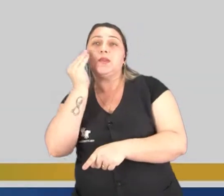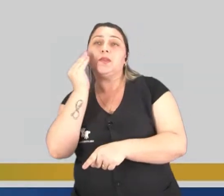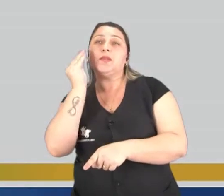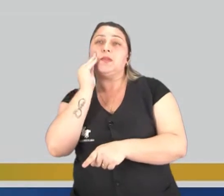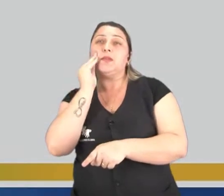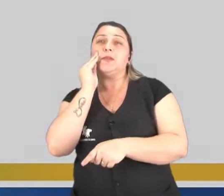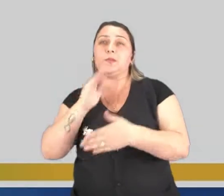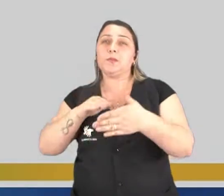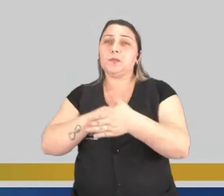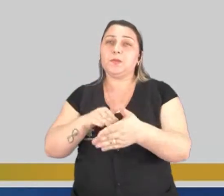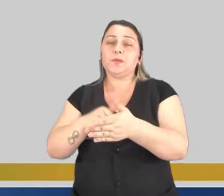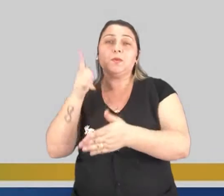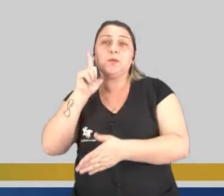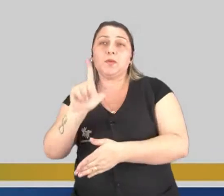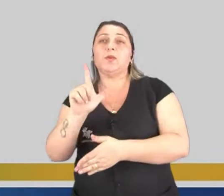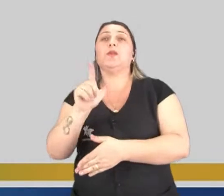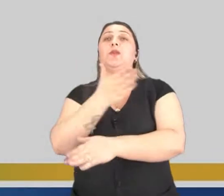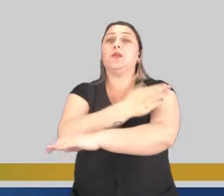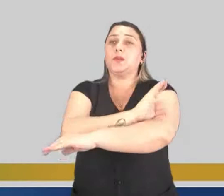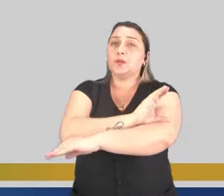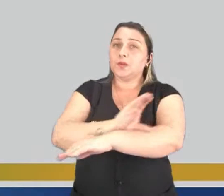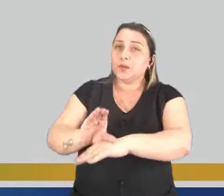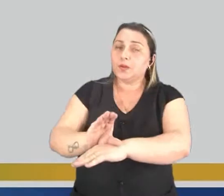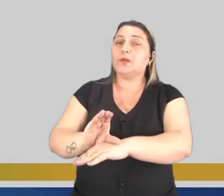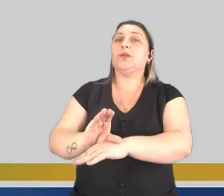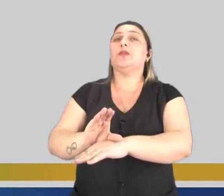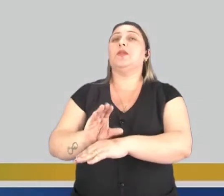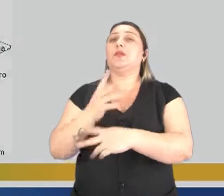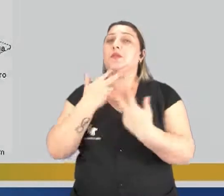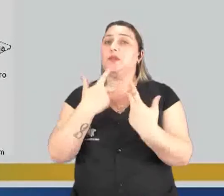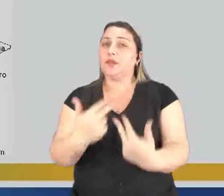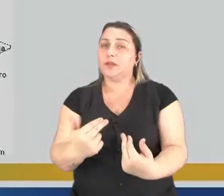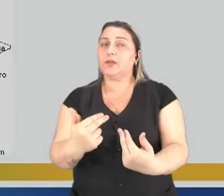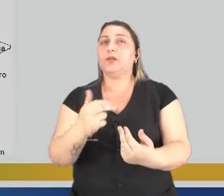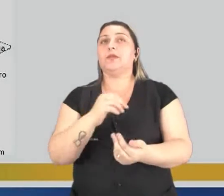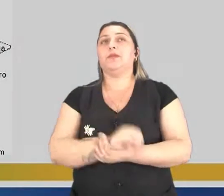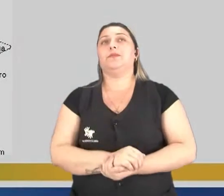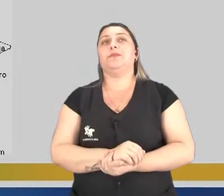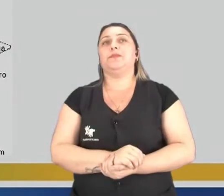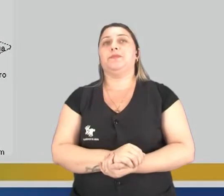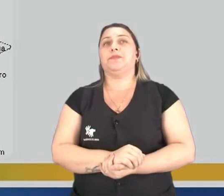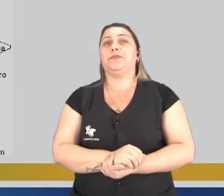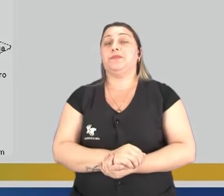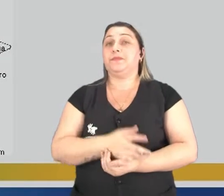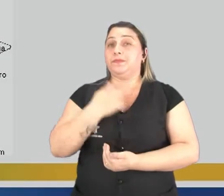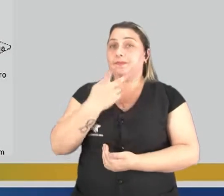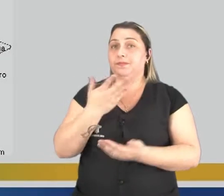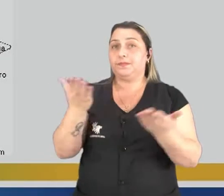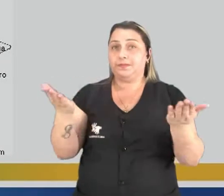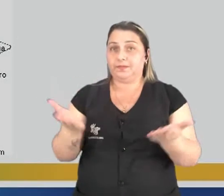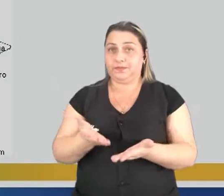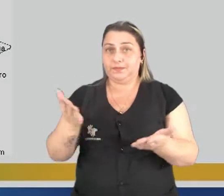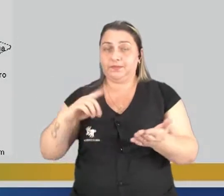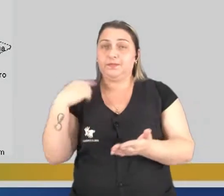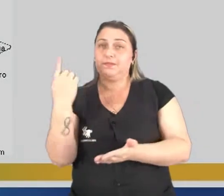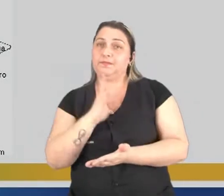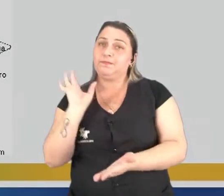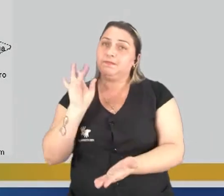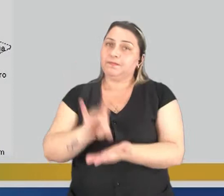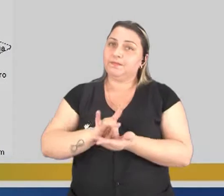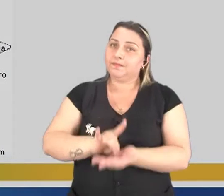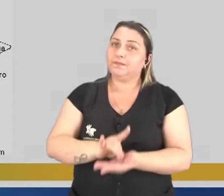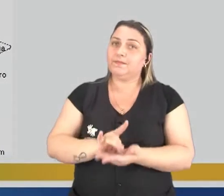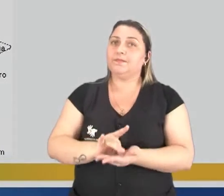resistência, de manter a cultura viva, as tradições, a língua, tudo mais. Bom, vamos falar agora da nossa realidade, vamos